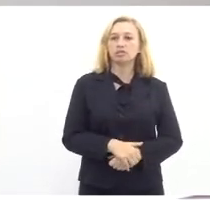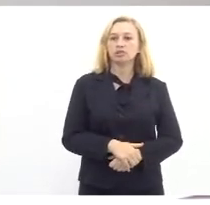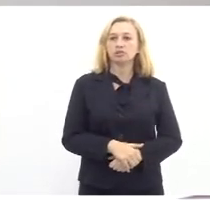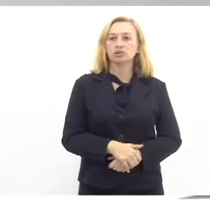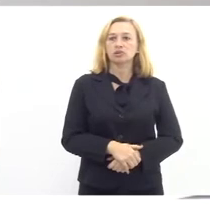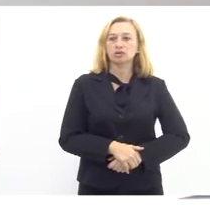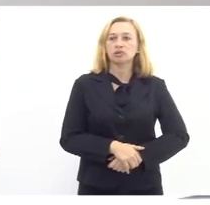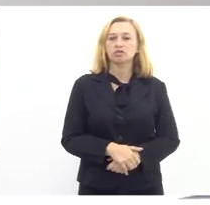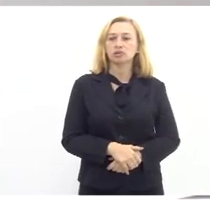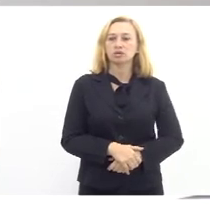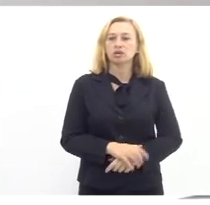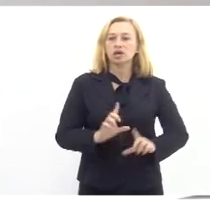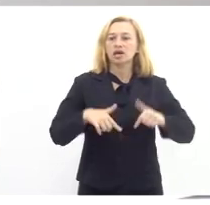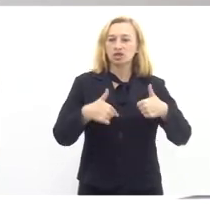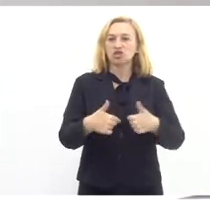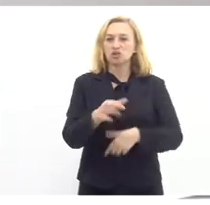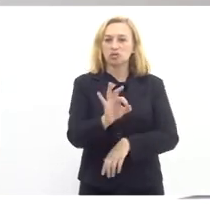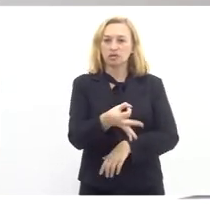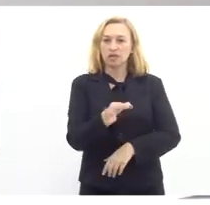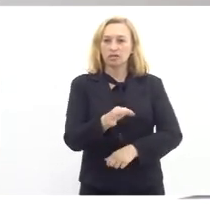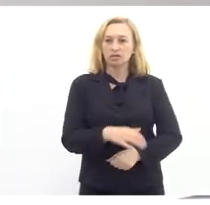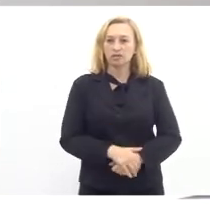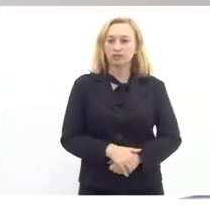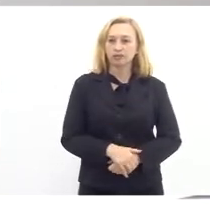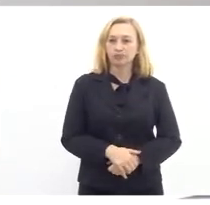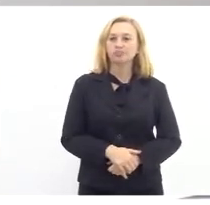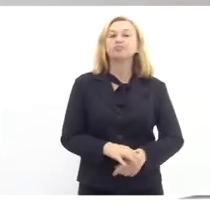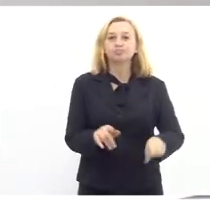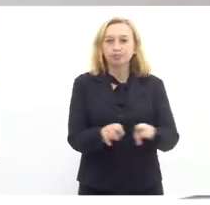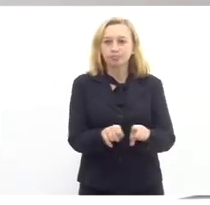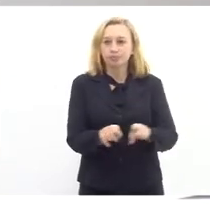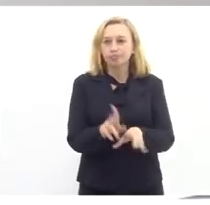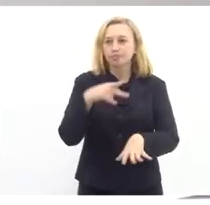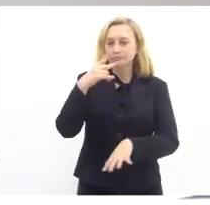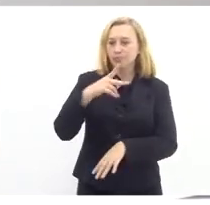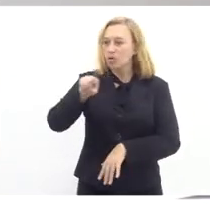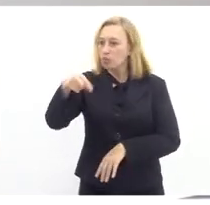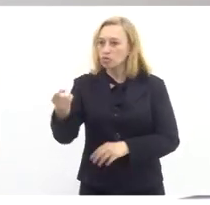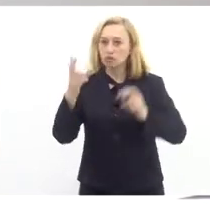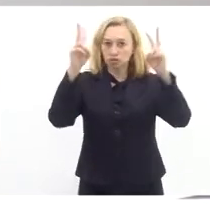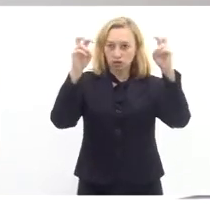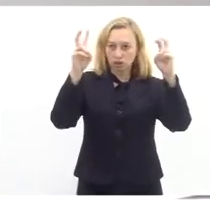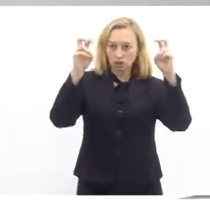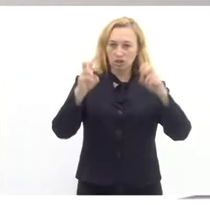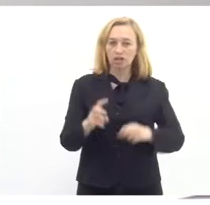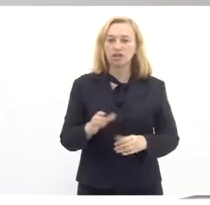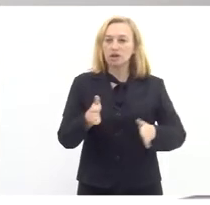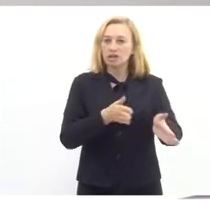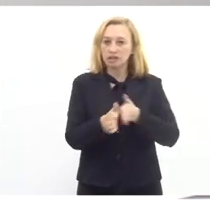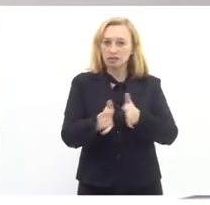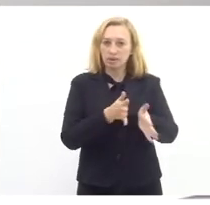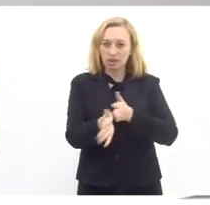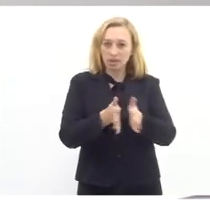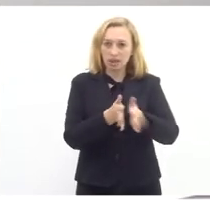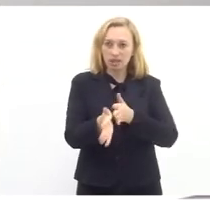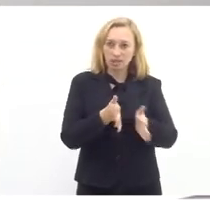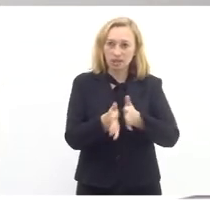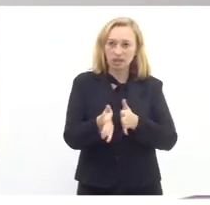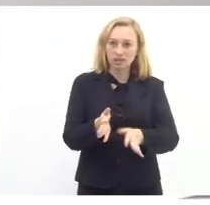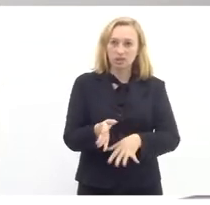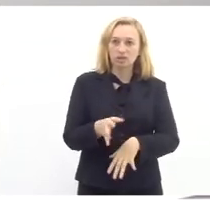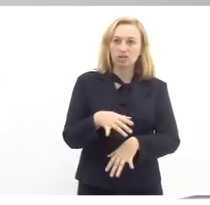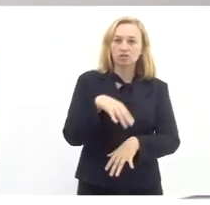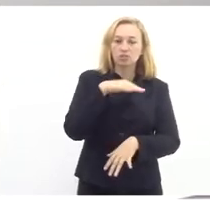tomar medidas cabíveis e necessárias. Ainda serão abordados vários outros temas, como acessibilidade, precariedade